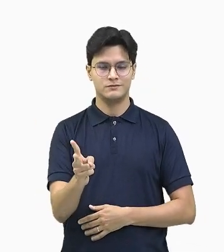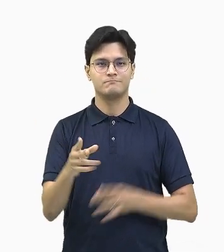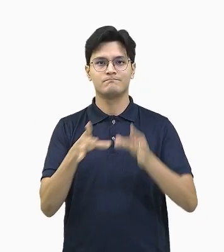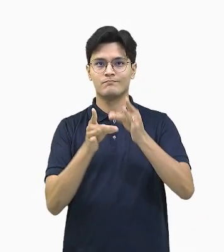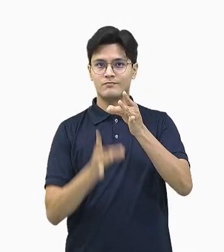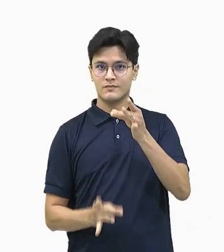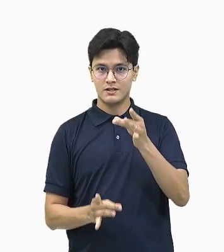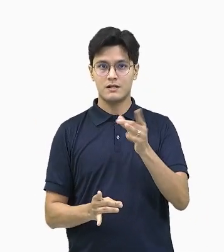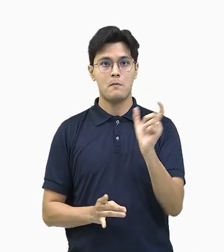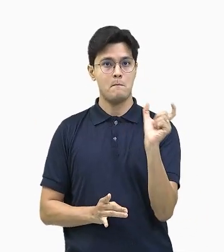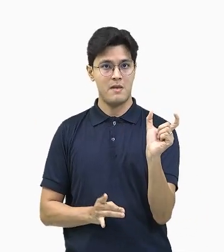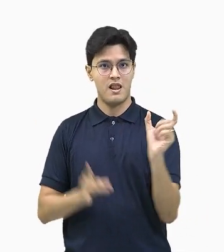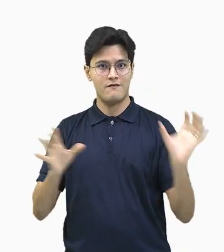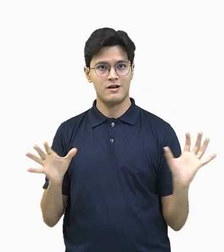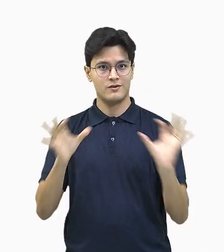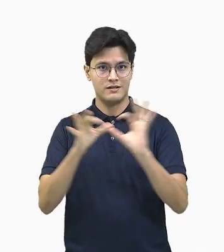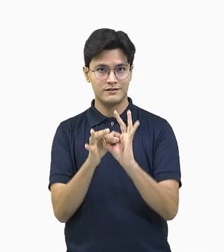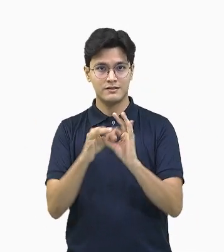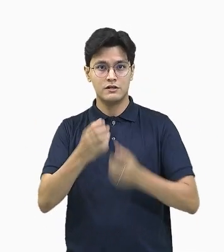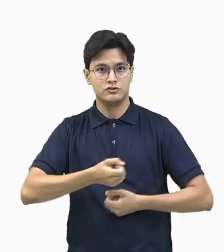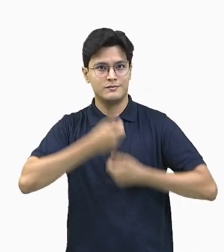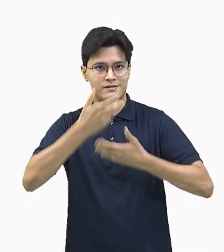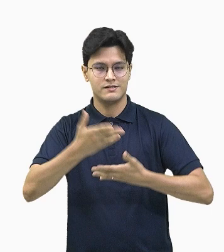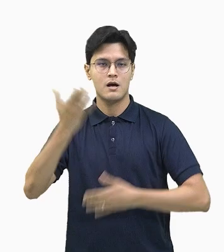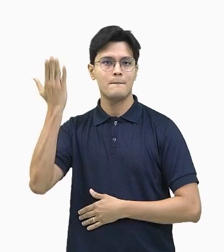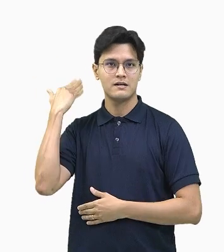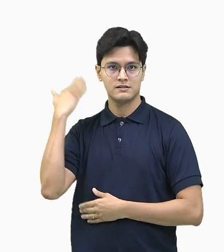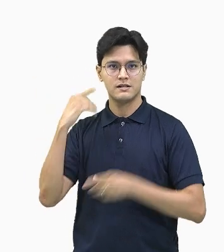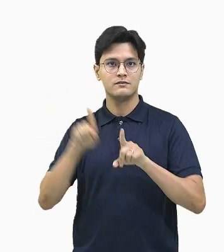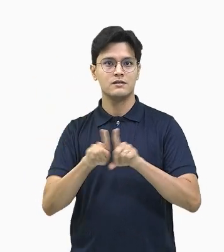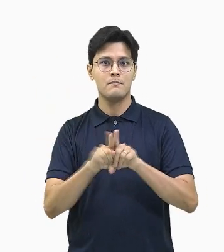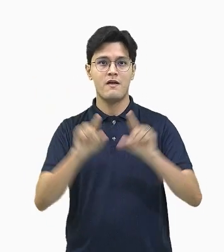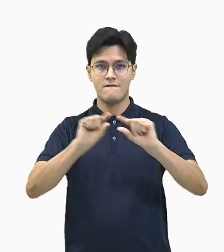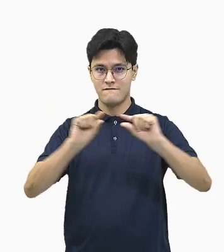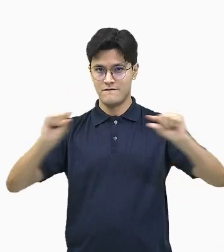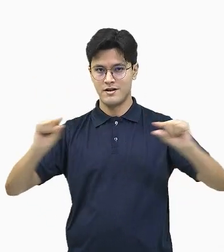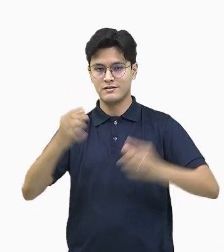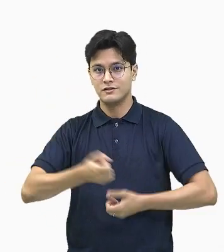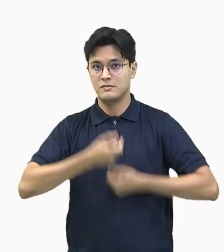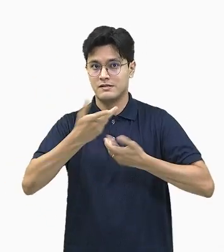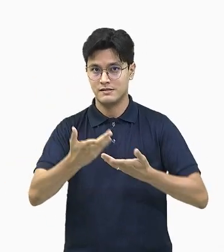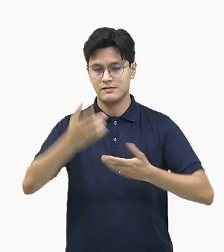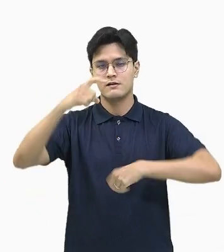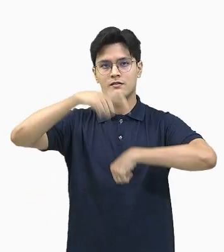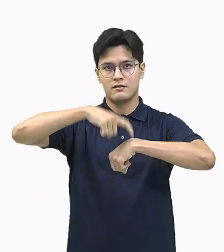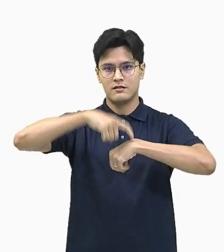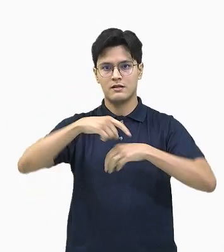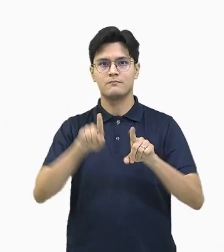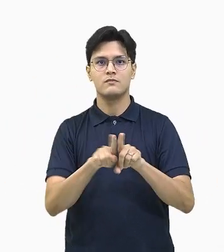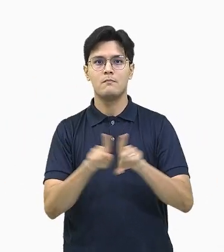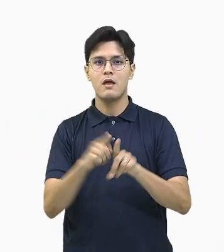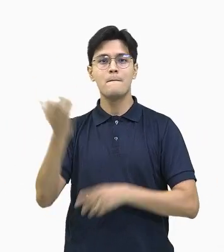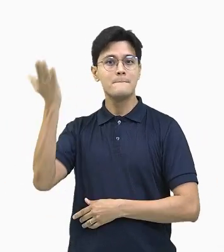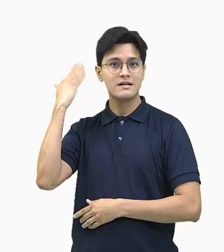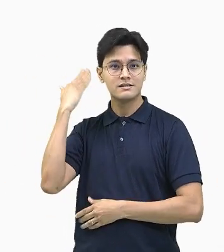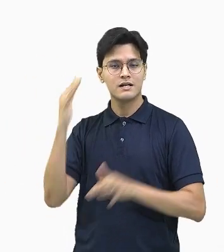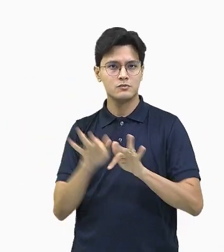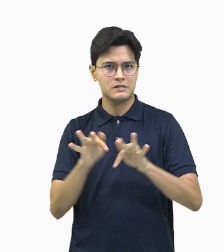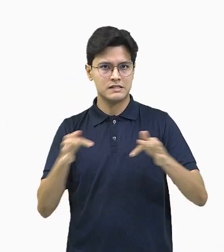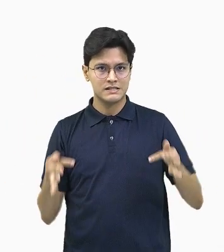conectores referentes ao passado, expressões de tempo, passado simples de forma negativa